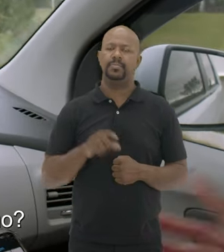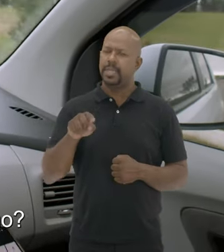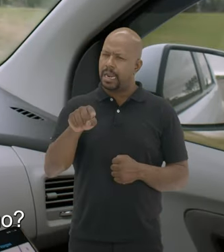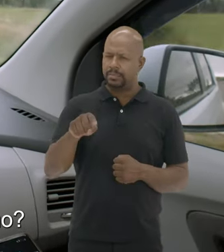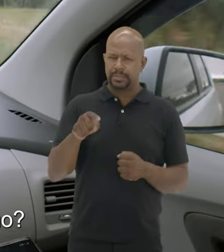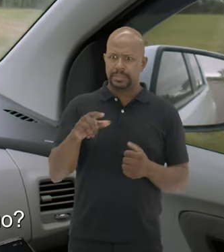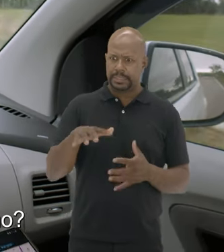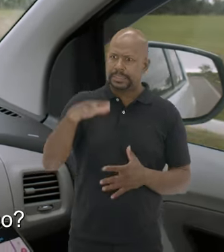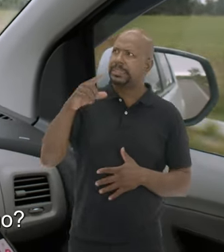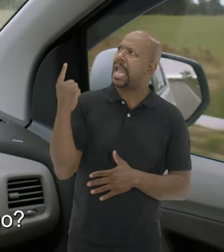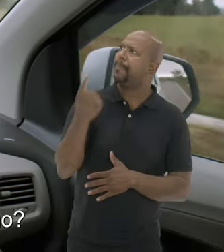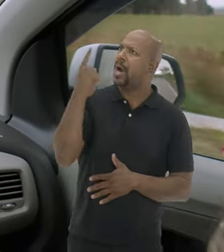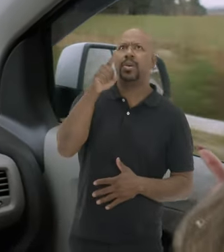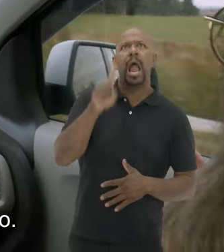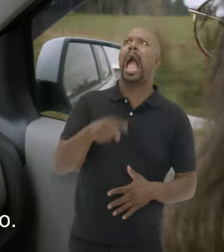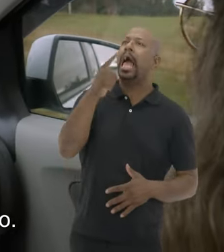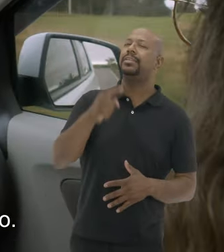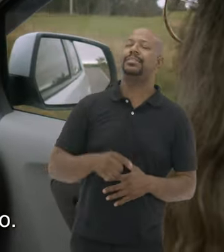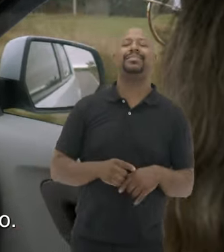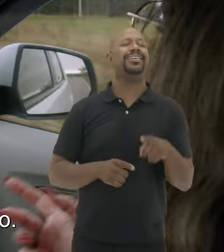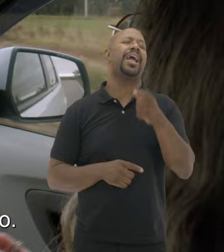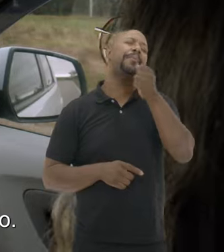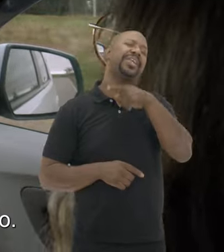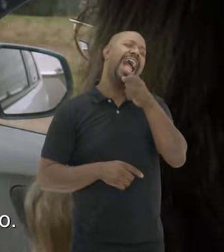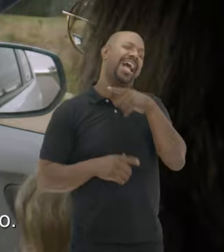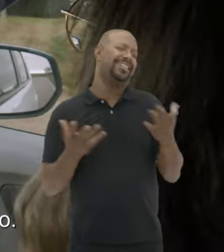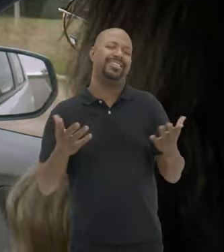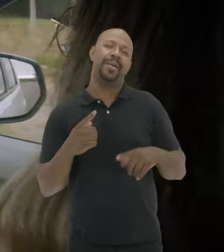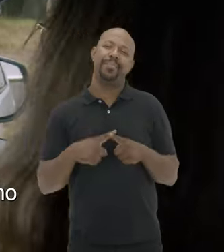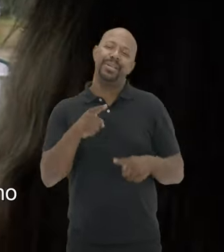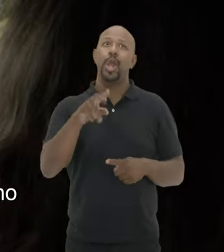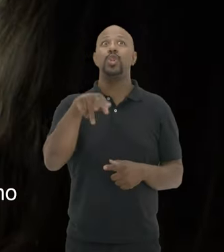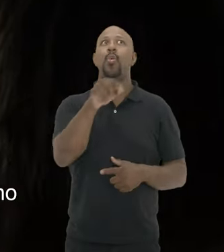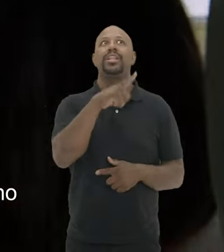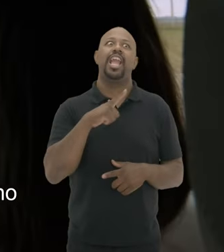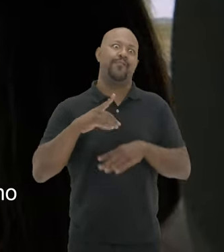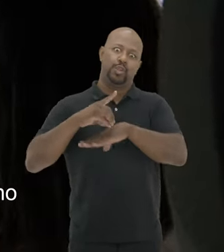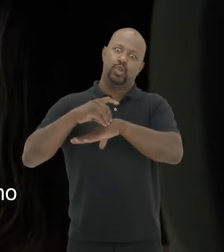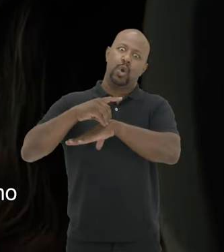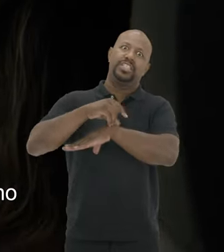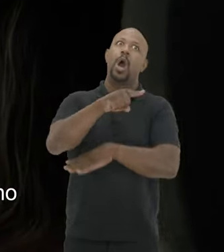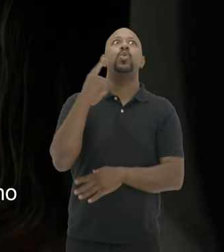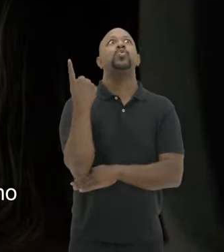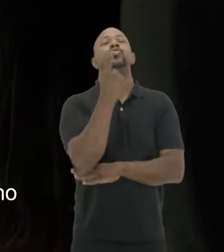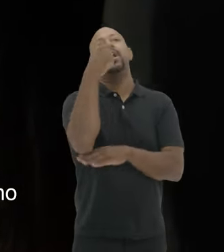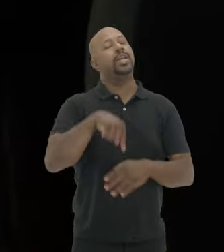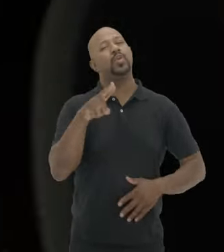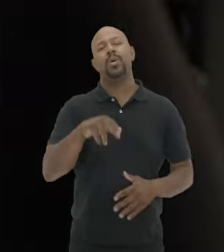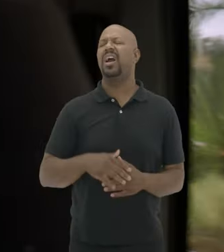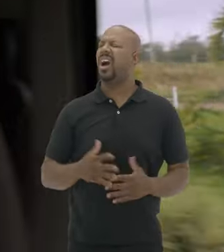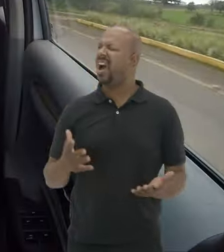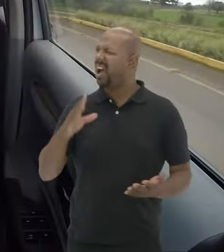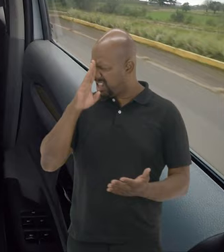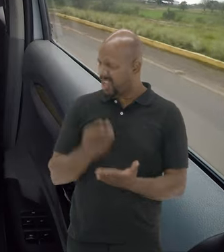e era mesmo João essa é a nossa piada aqui da região né nunca teve dinossauro desse tamanho aqui na